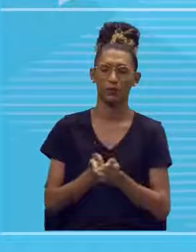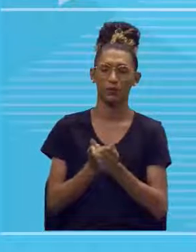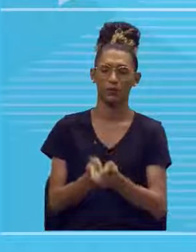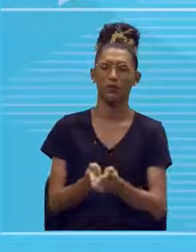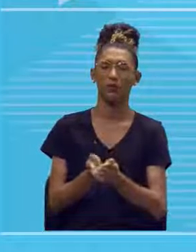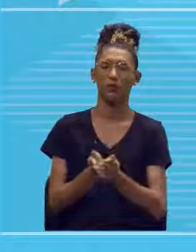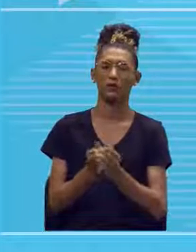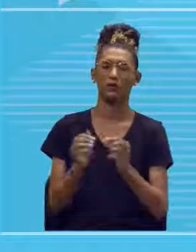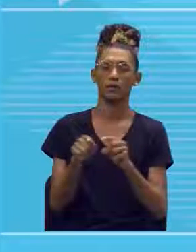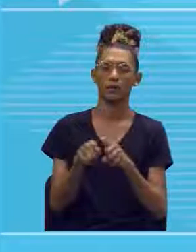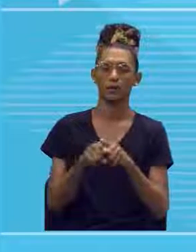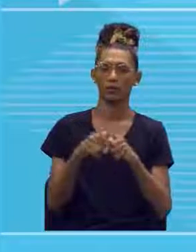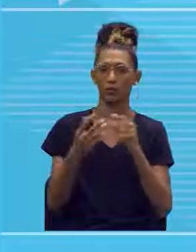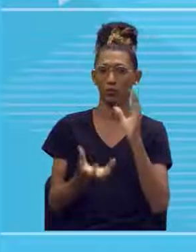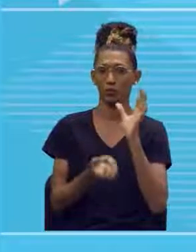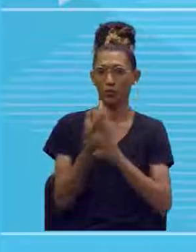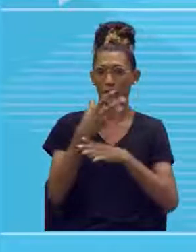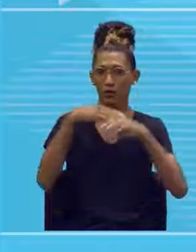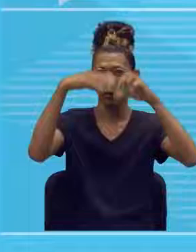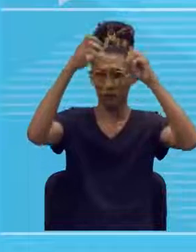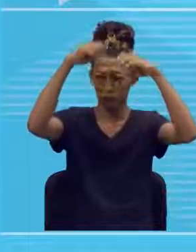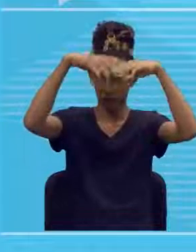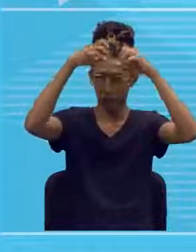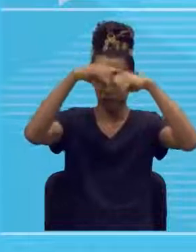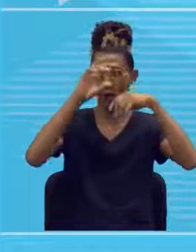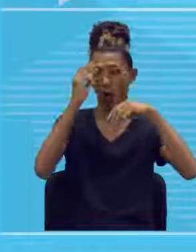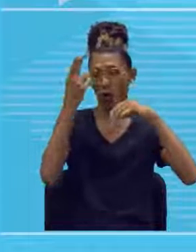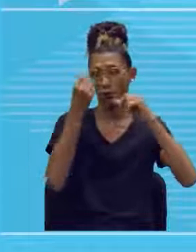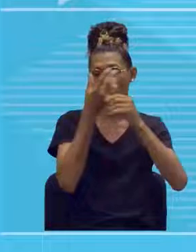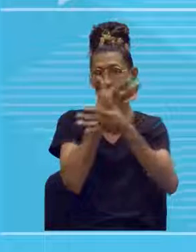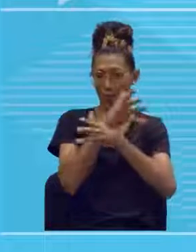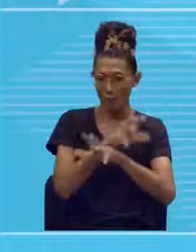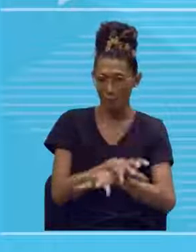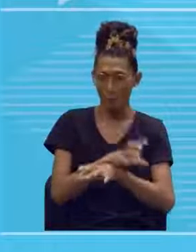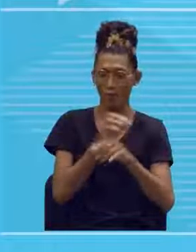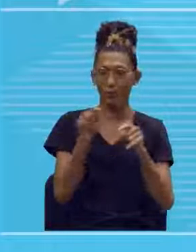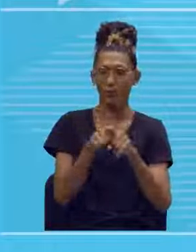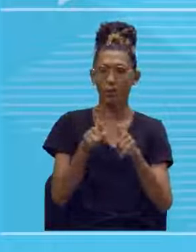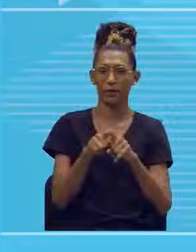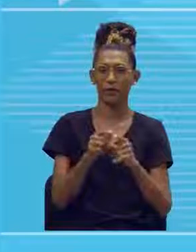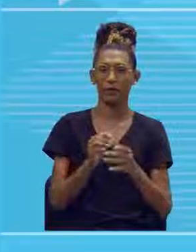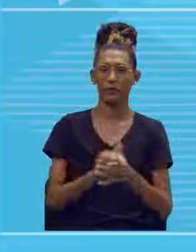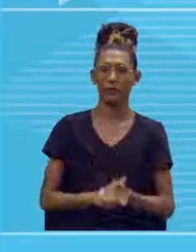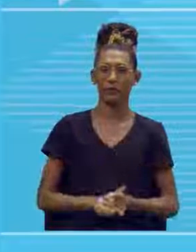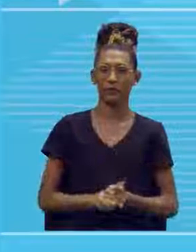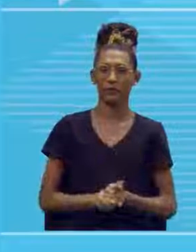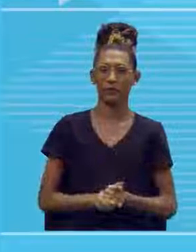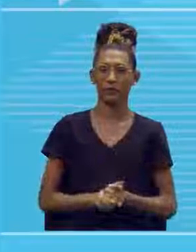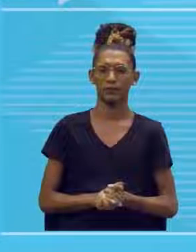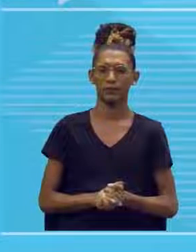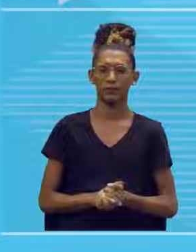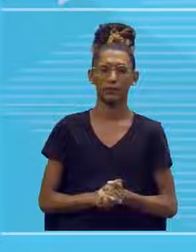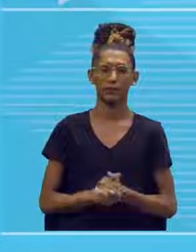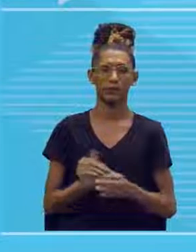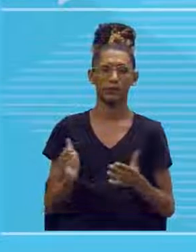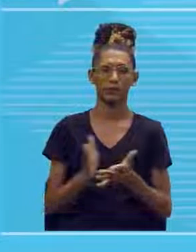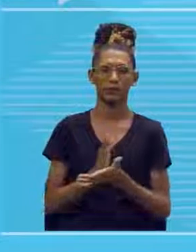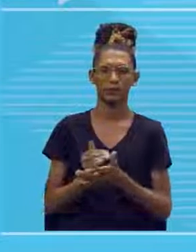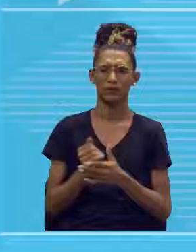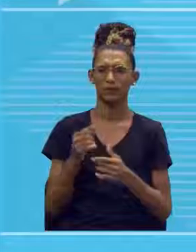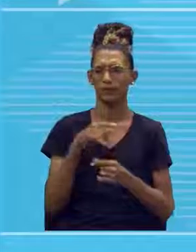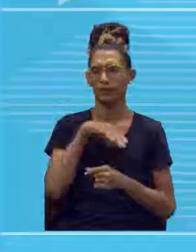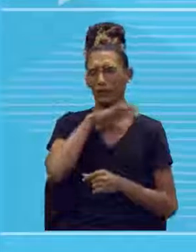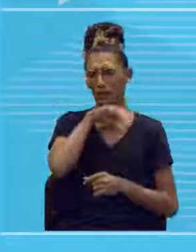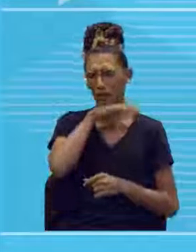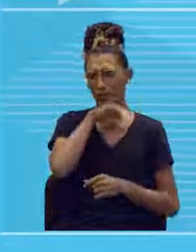chegada das grandes chuvas ou da seca com sua nuvem de poeira e até as revoadas de gafanhotos que